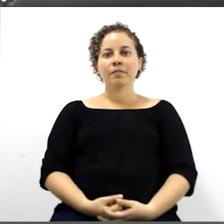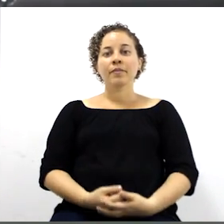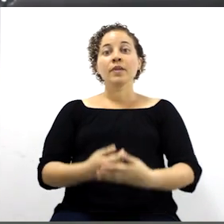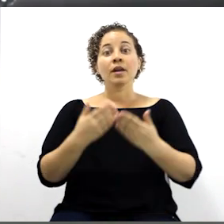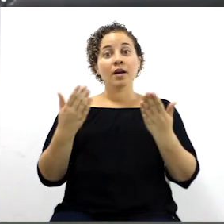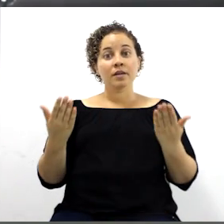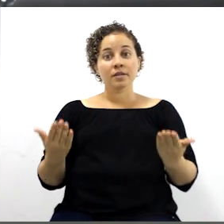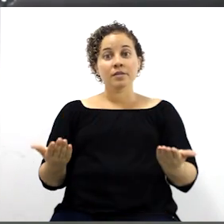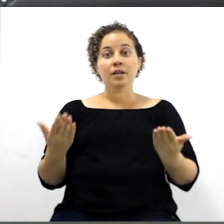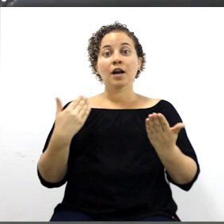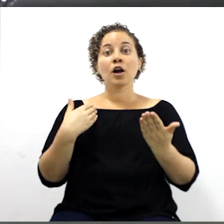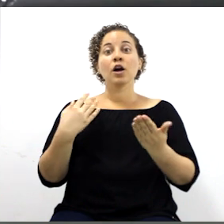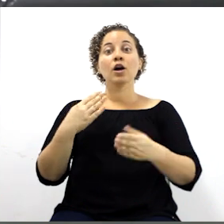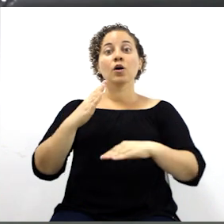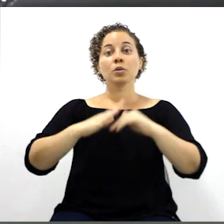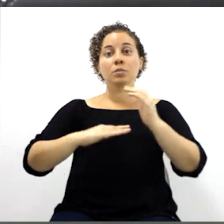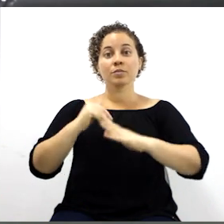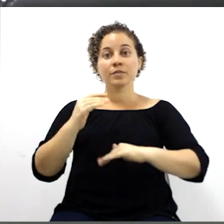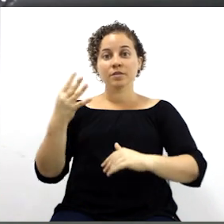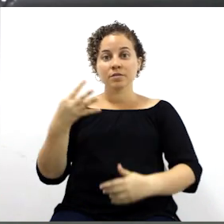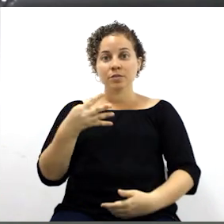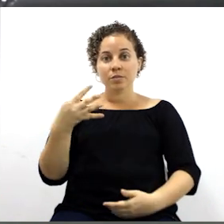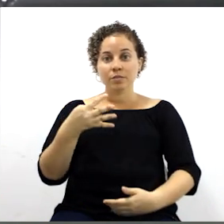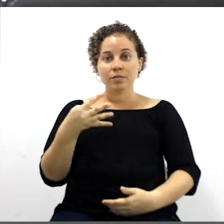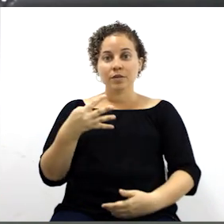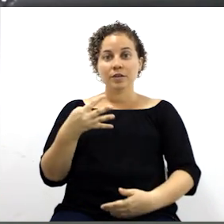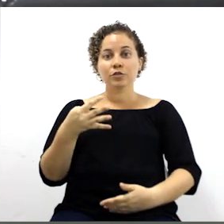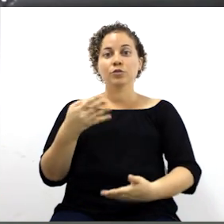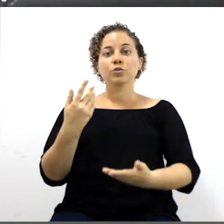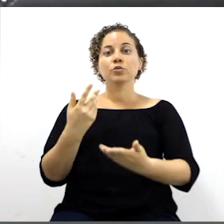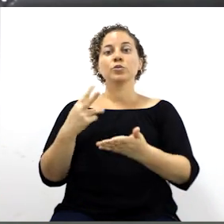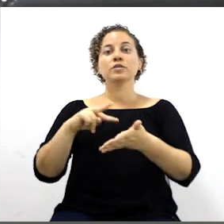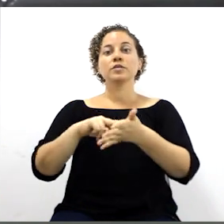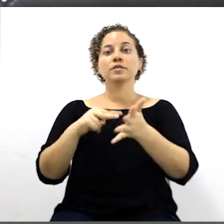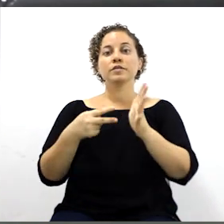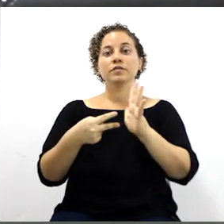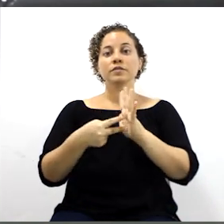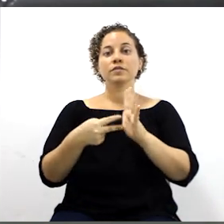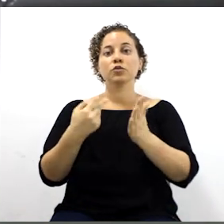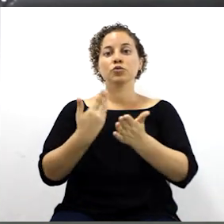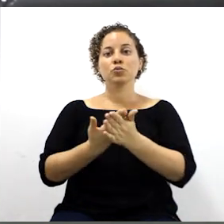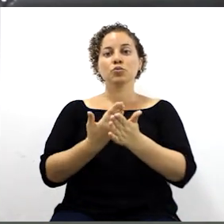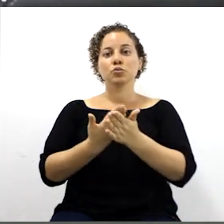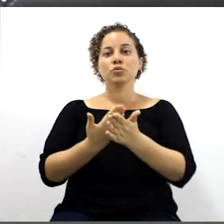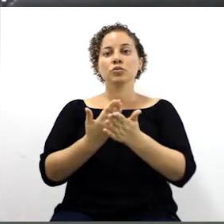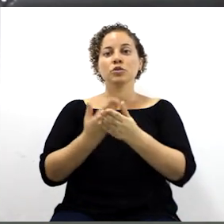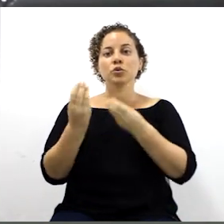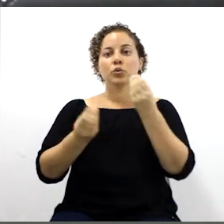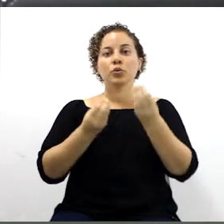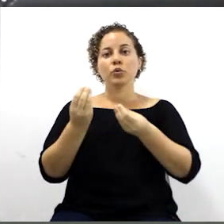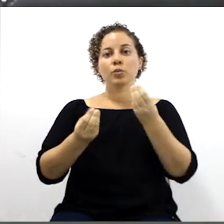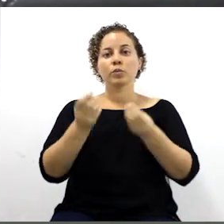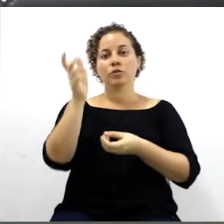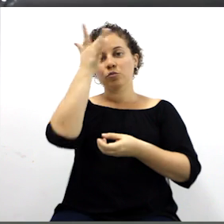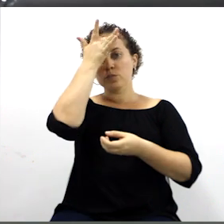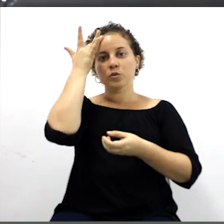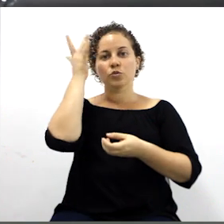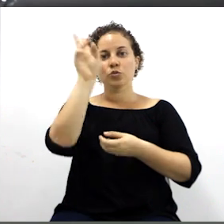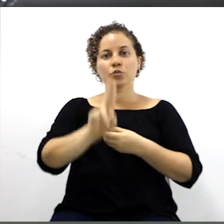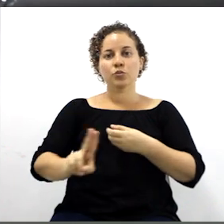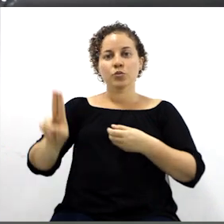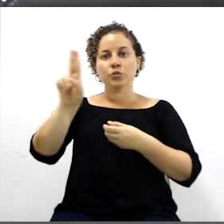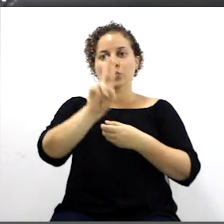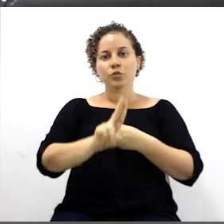A competência 4 vai tratar do estudo das formas de promover a educação do usuário e a realização de atividades